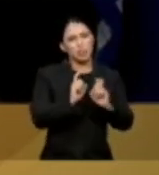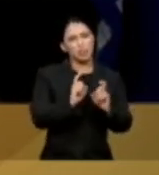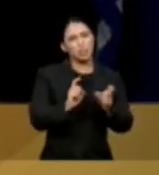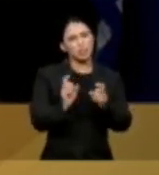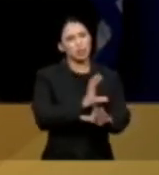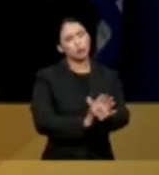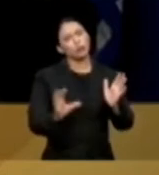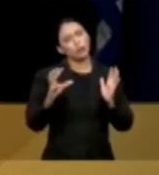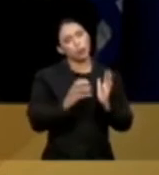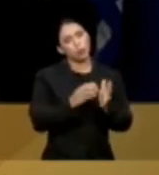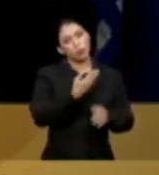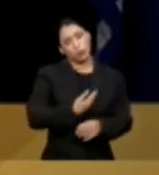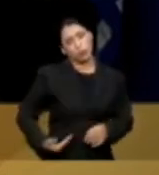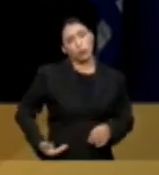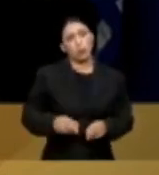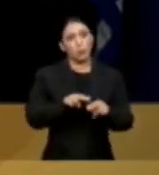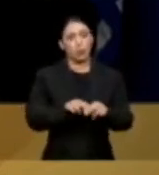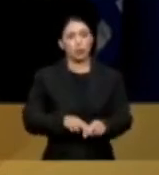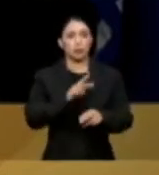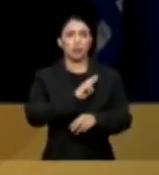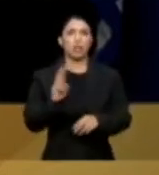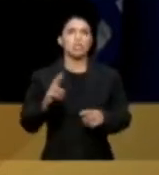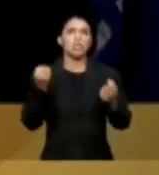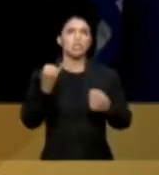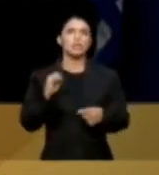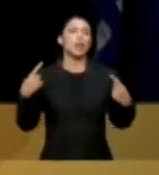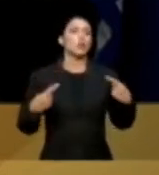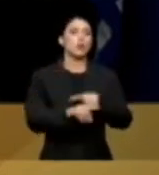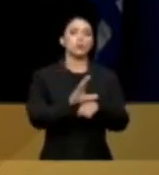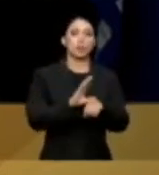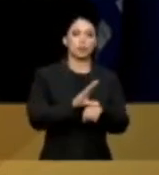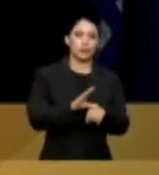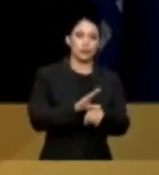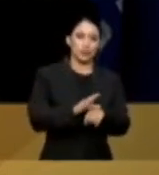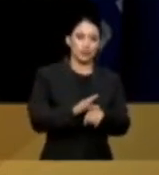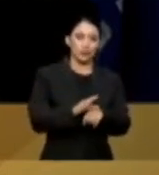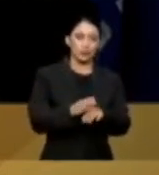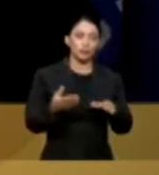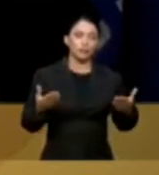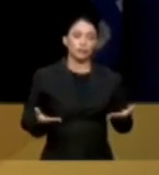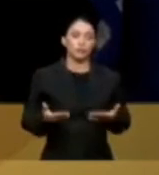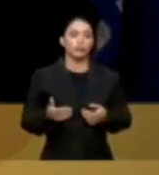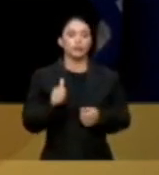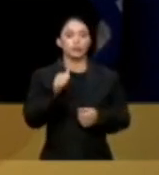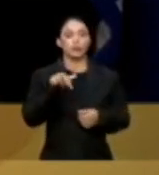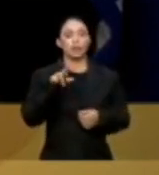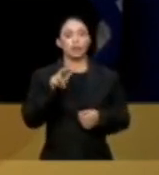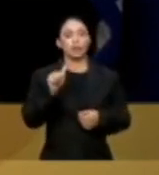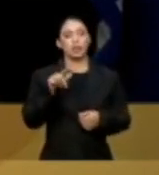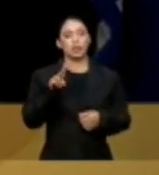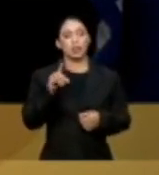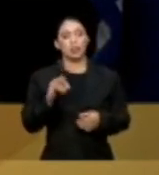motivo de convicção religiosa, viola ou não os princípios constitucionais mencionados aqui. No agravo do